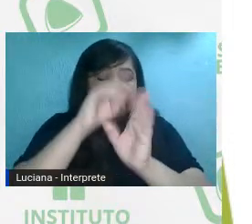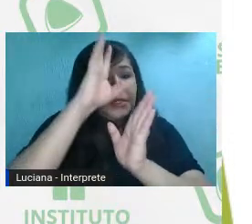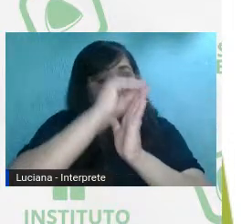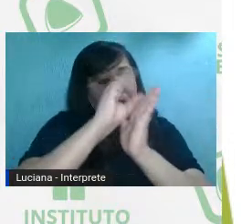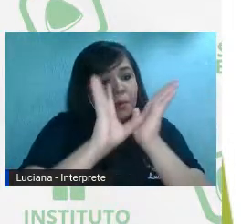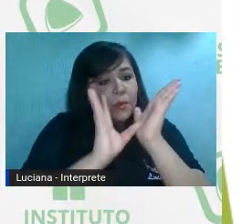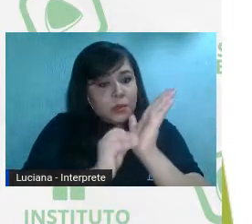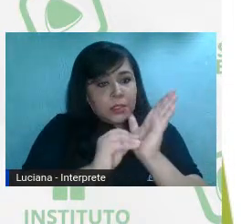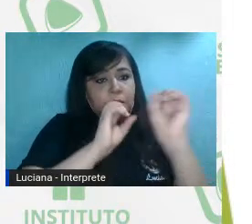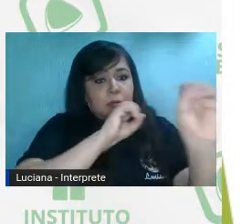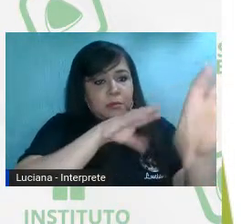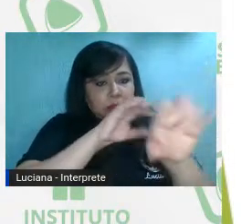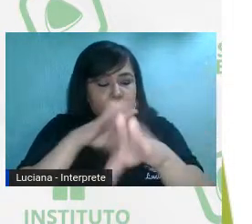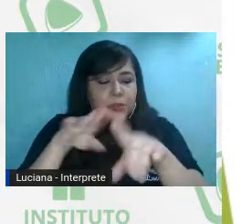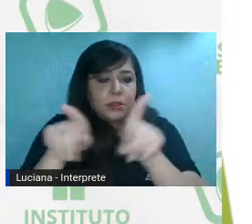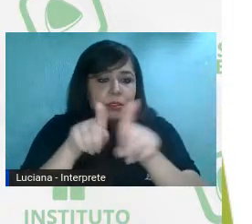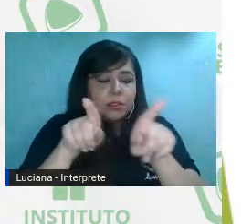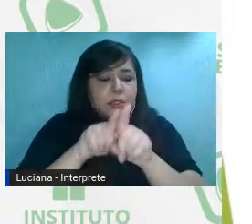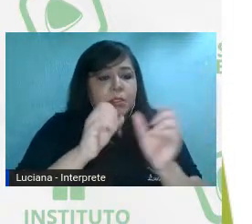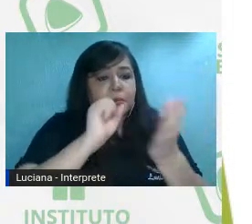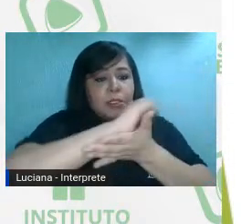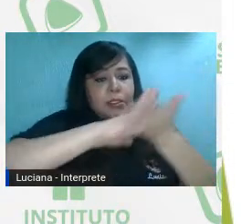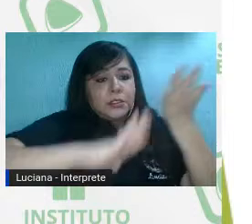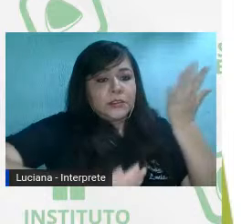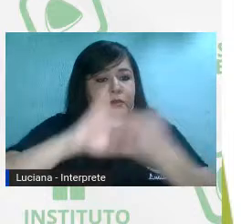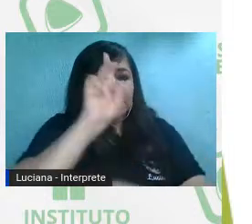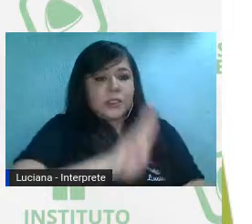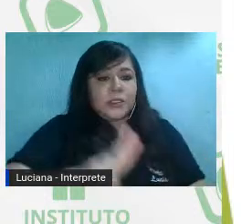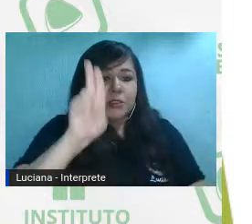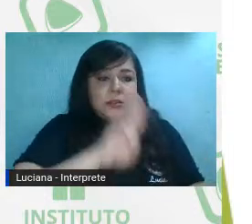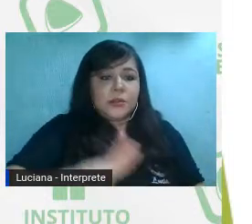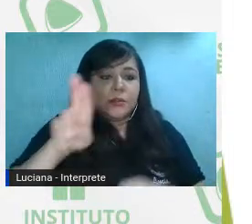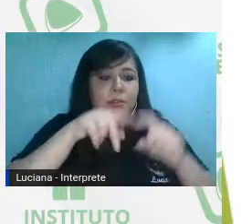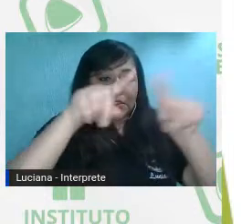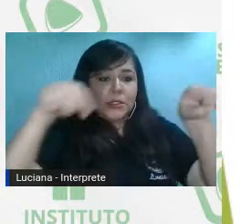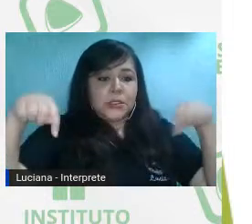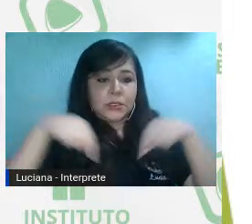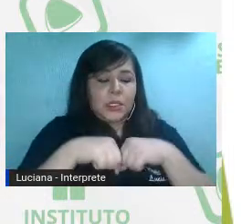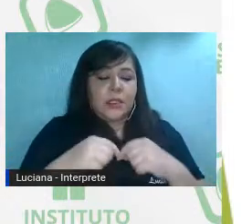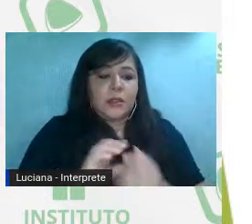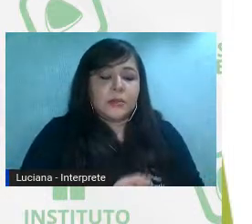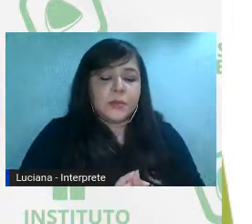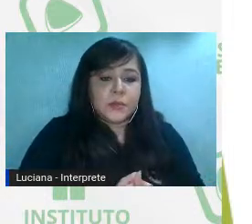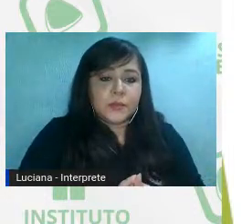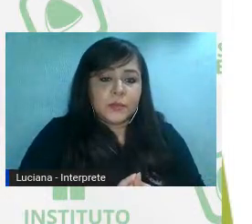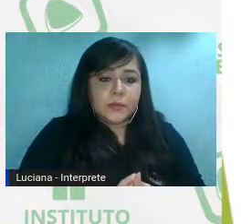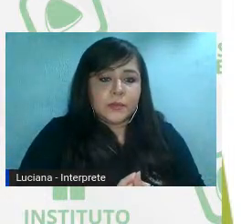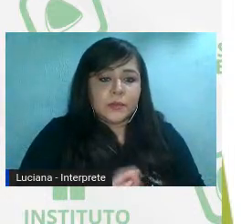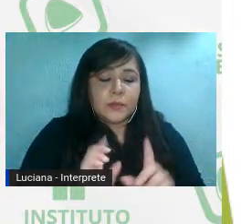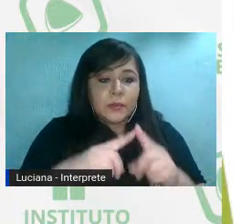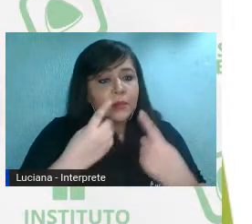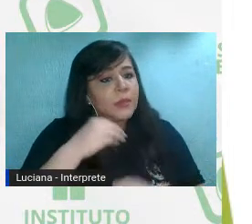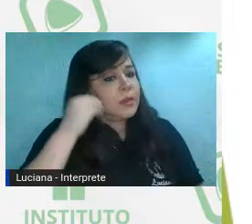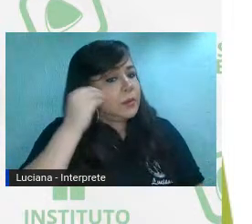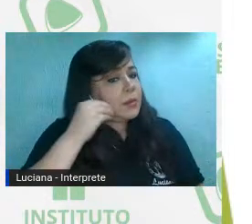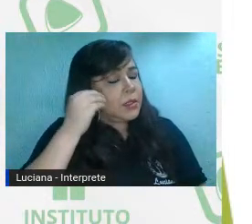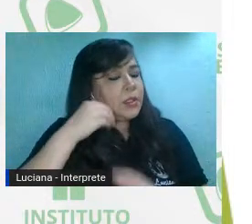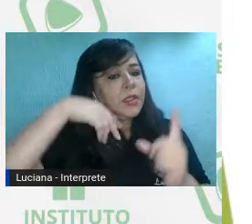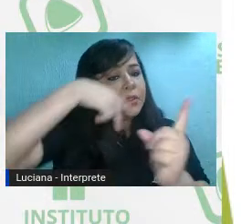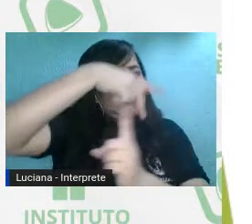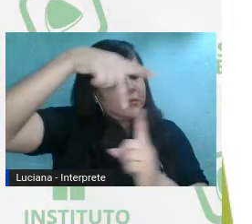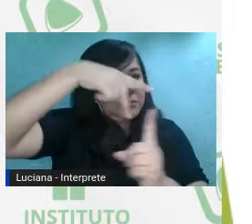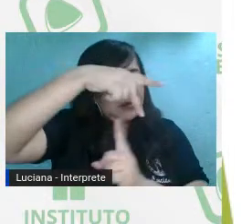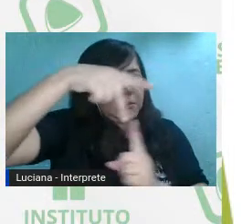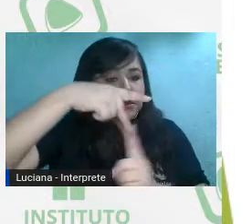abordado, né? Assim como as atividades também a serem utilizadas em uma sala de aula. Então, como experiências, né, de pibidianos com